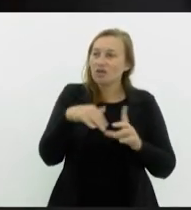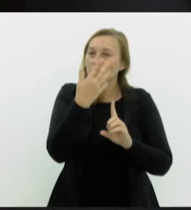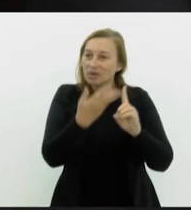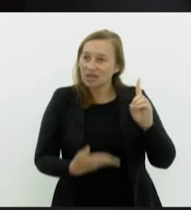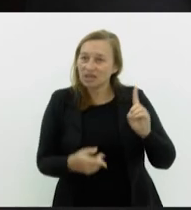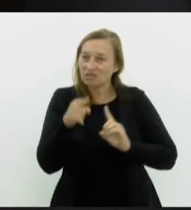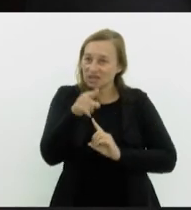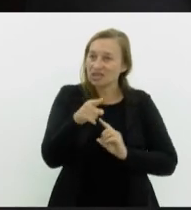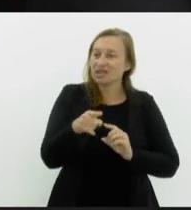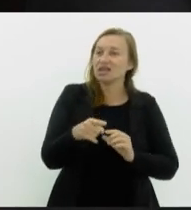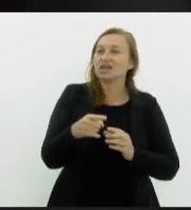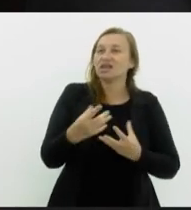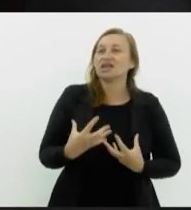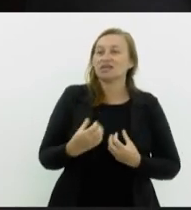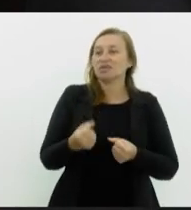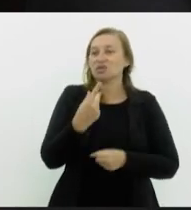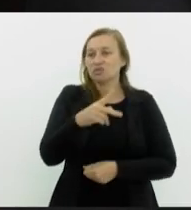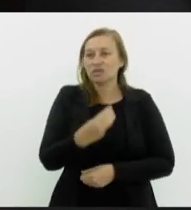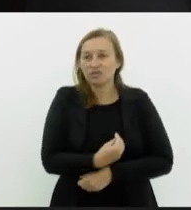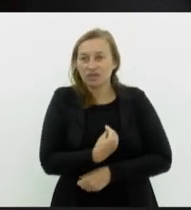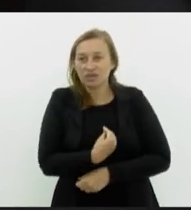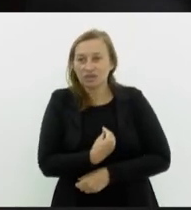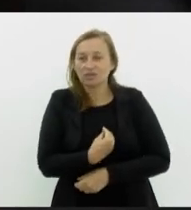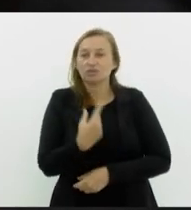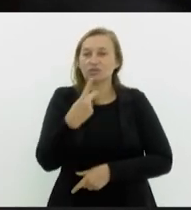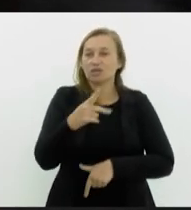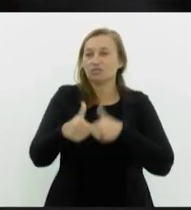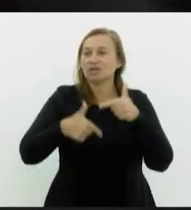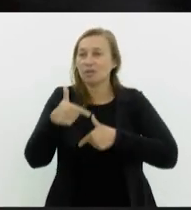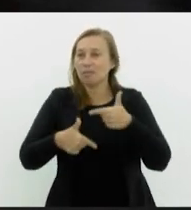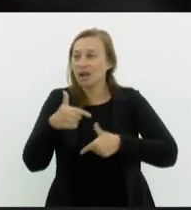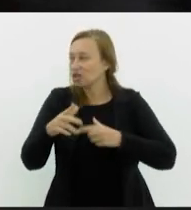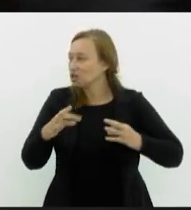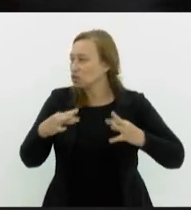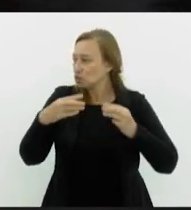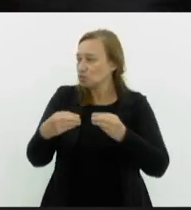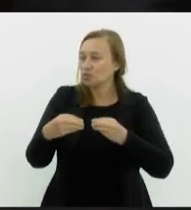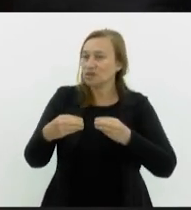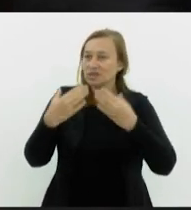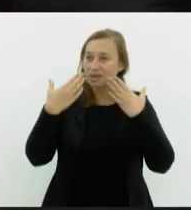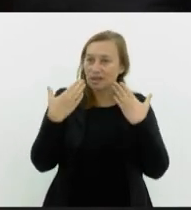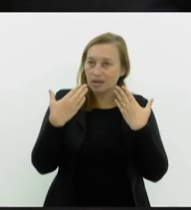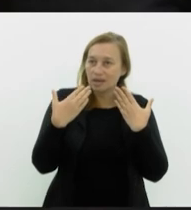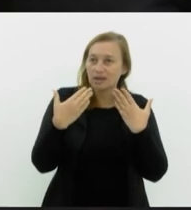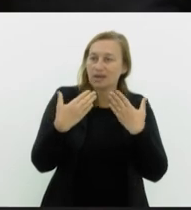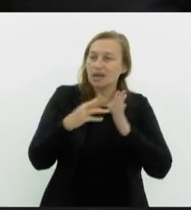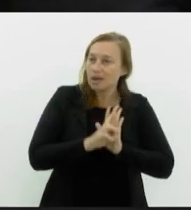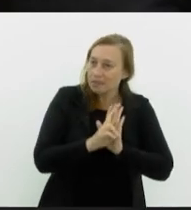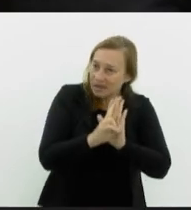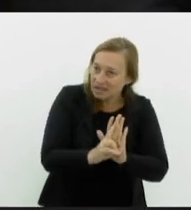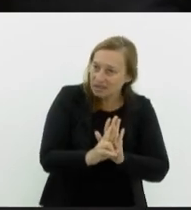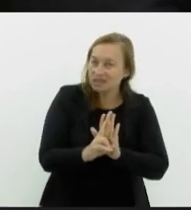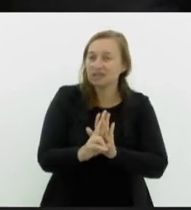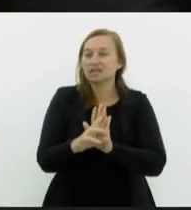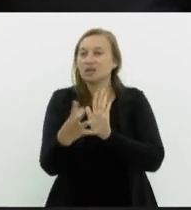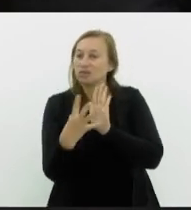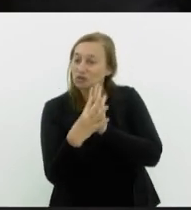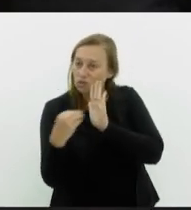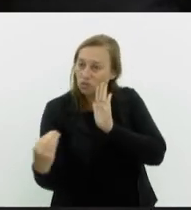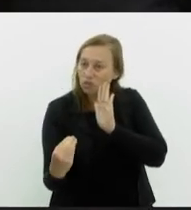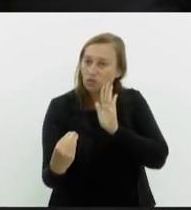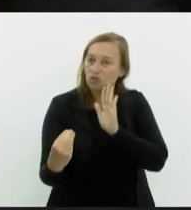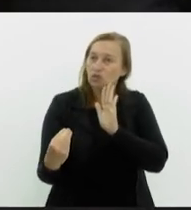receber, e já recebe na sua vida, são fruto do seu trabalho, daquilo que você representa, daquilo que você é como espelho para aqueles